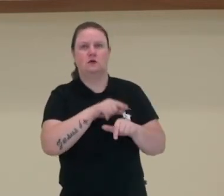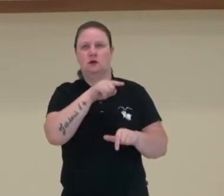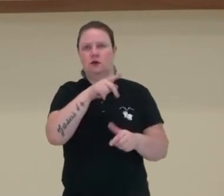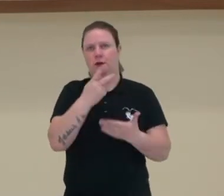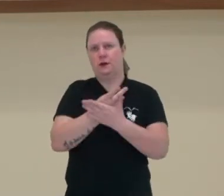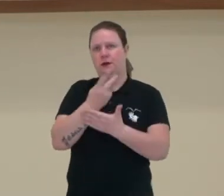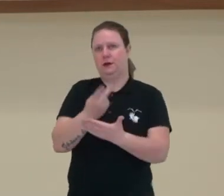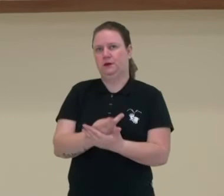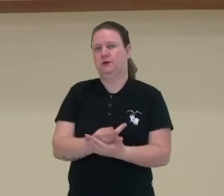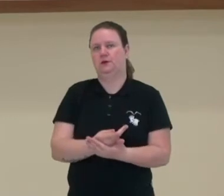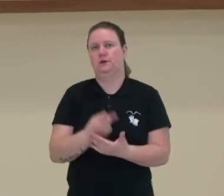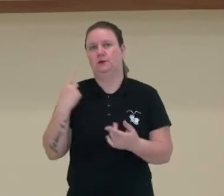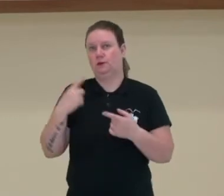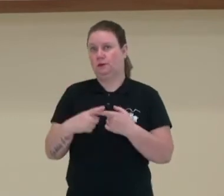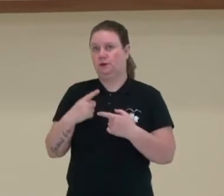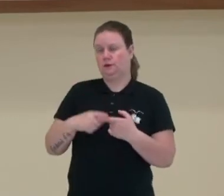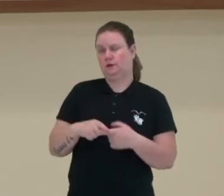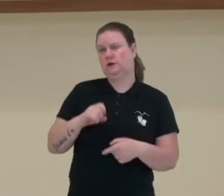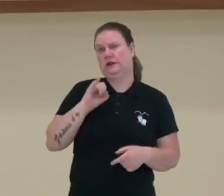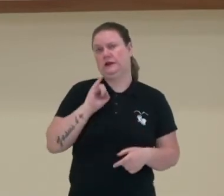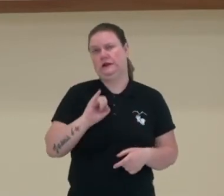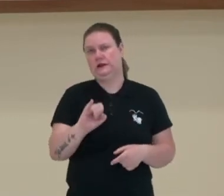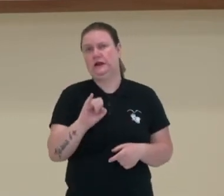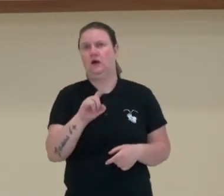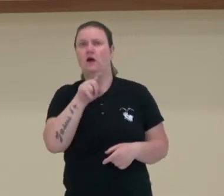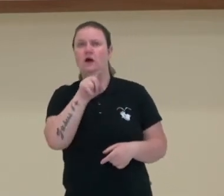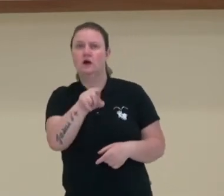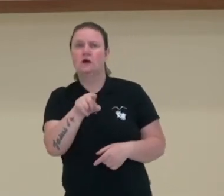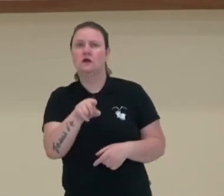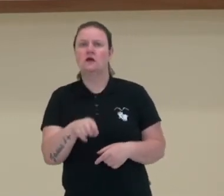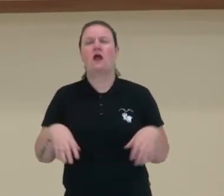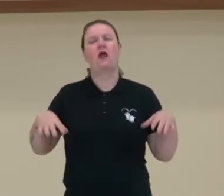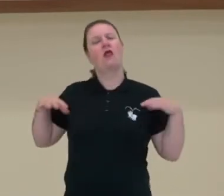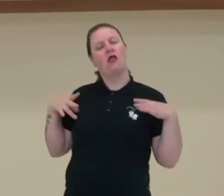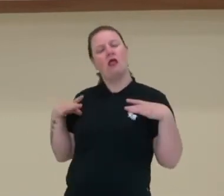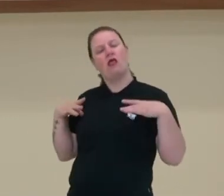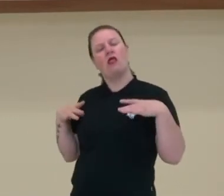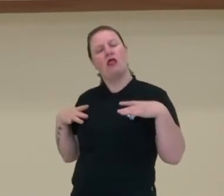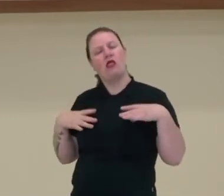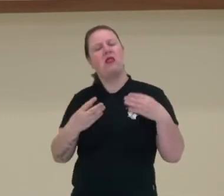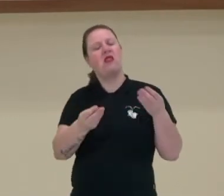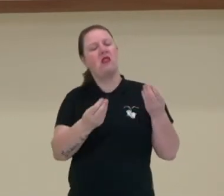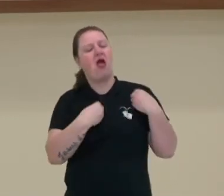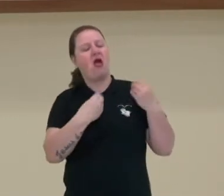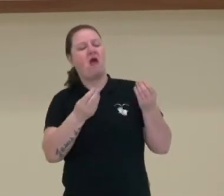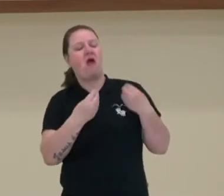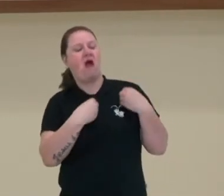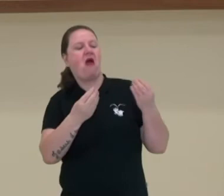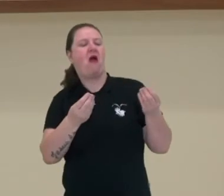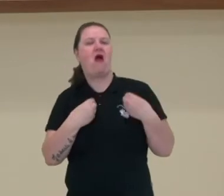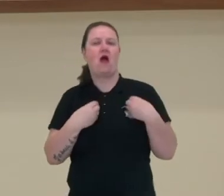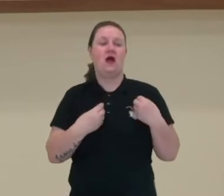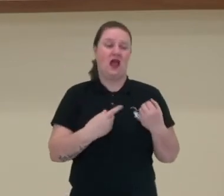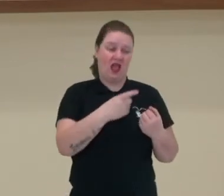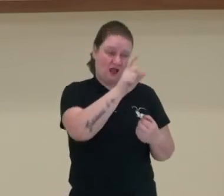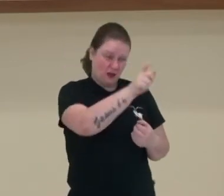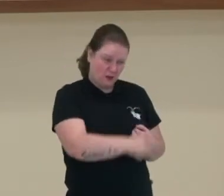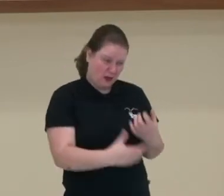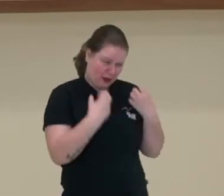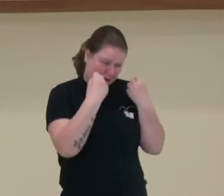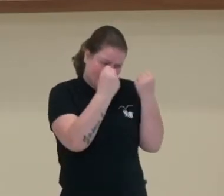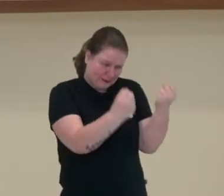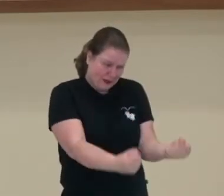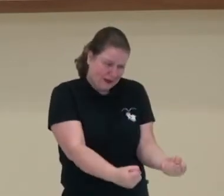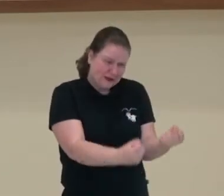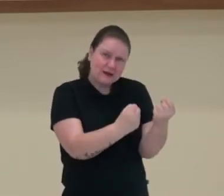assim? Se você está vivendo às custas de alguém, quer dizer que essa pessoa está sobrecarregada, não é mesmo?